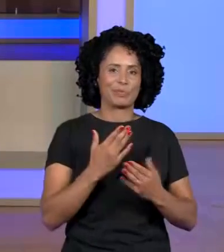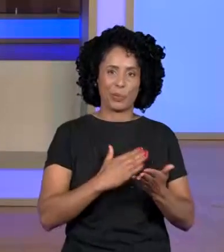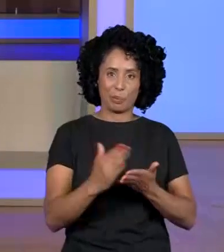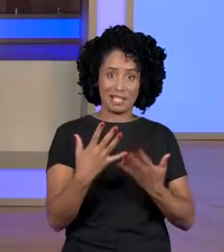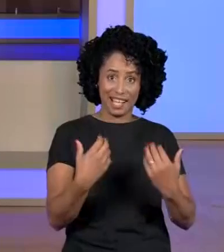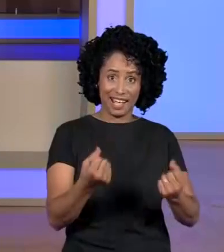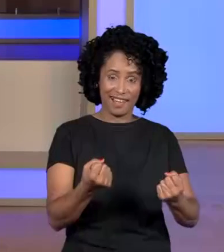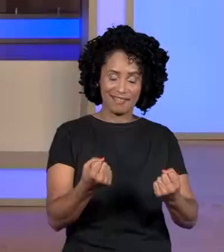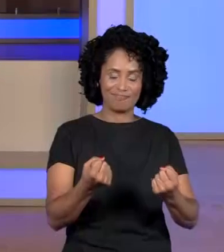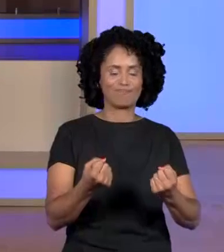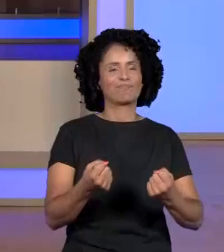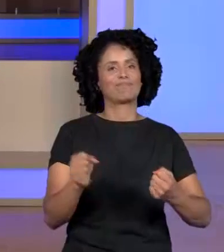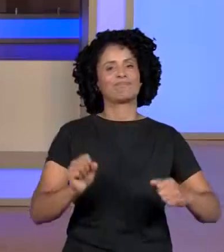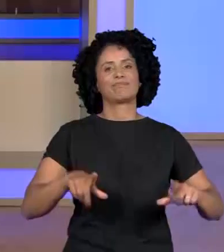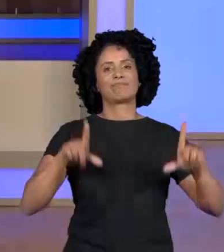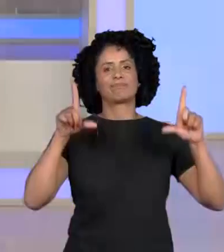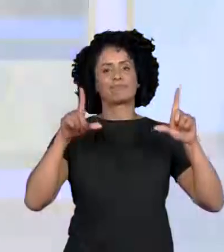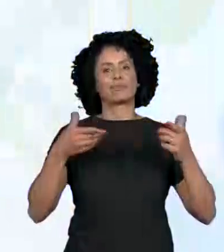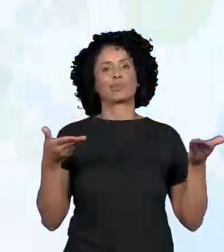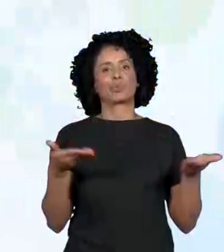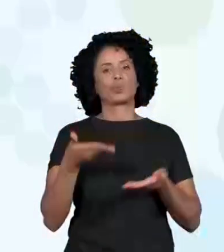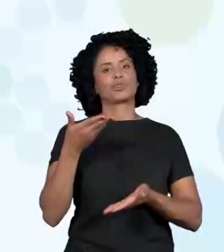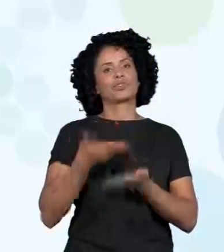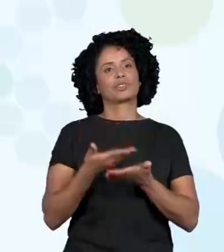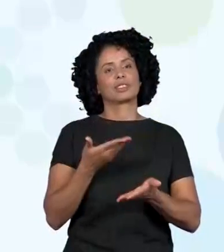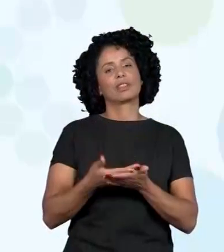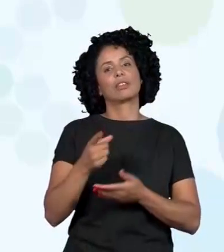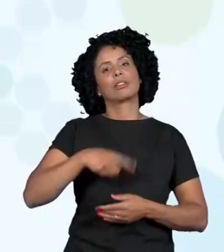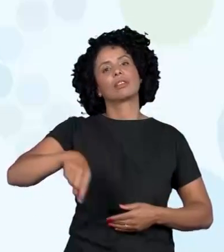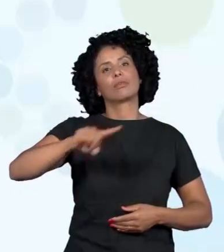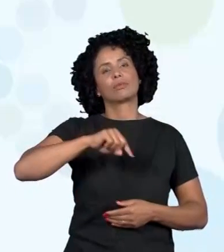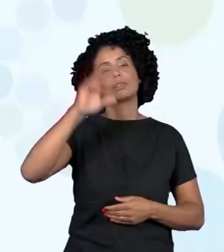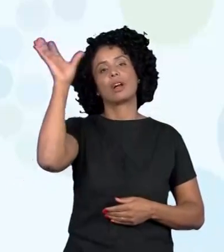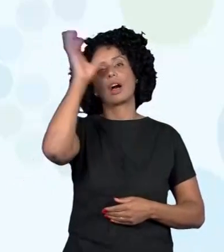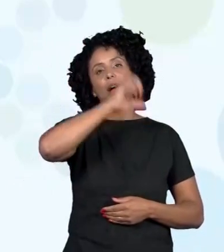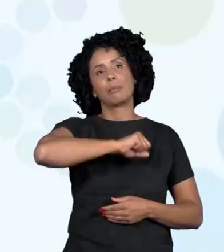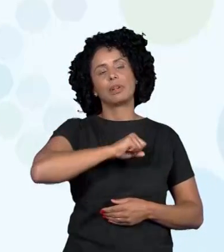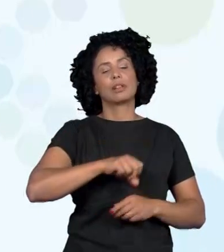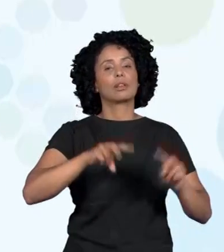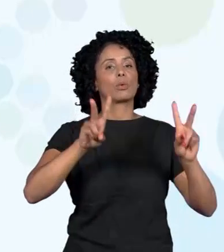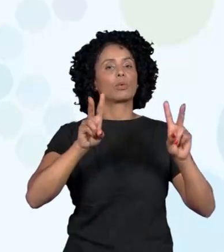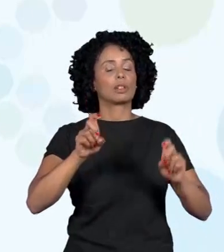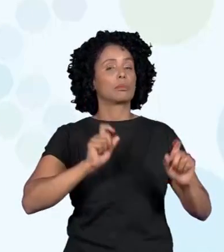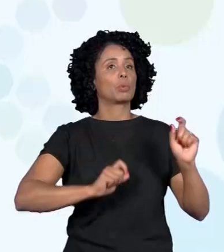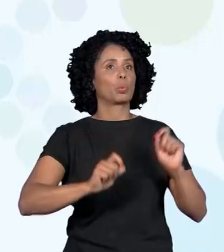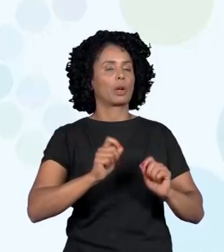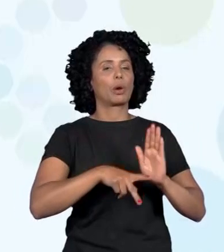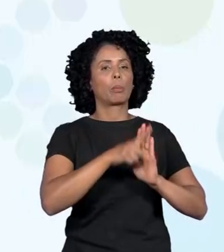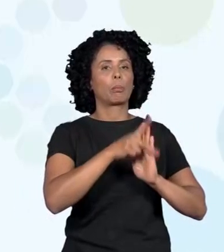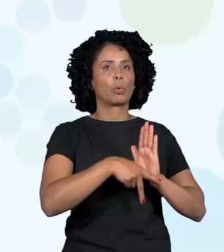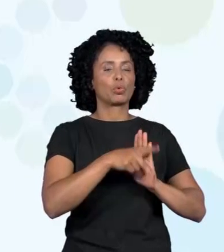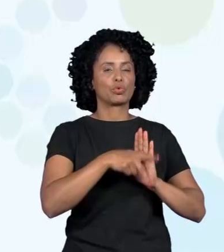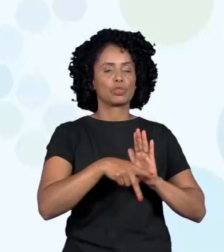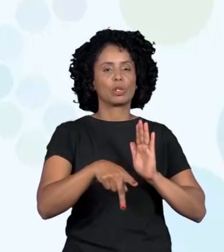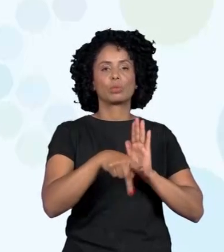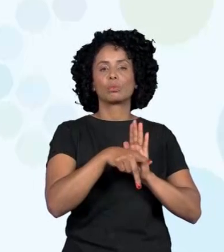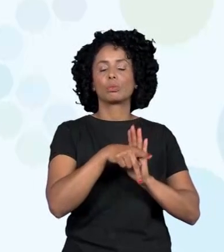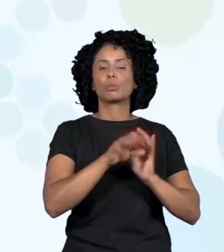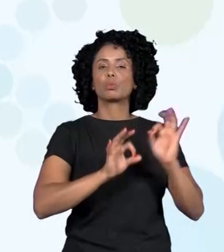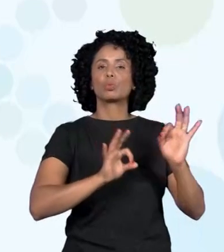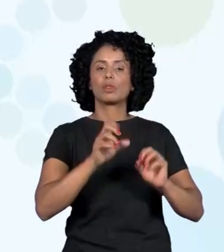começar. Olha só, na aula de hoje, nós vamos falar sobre o projeto de